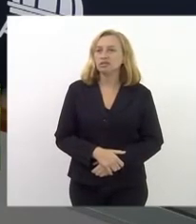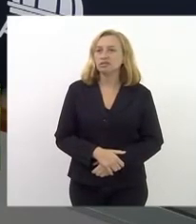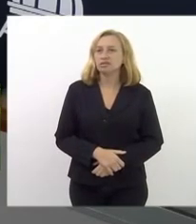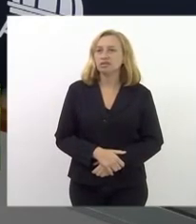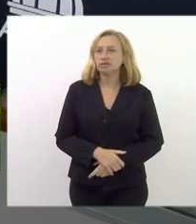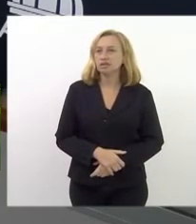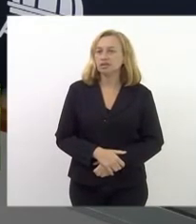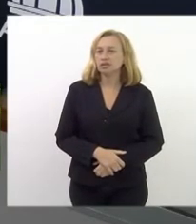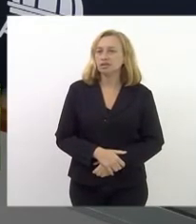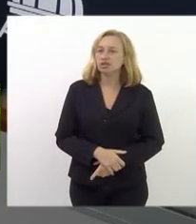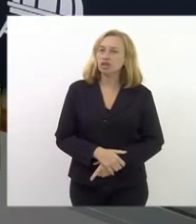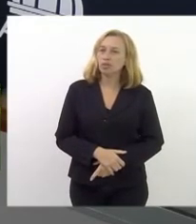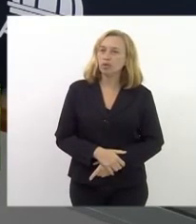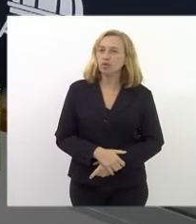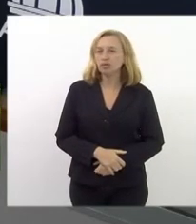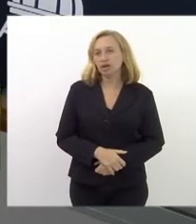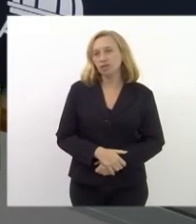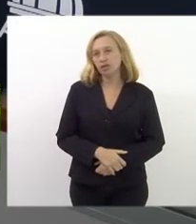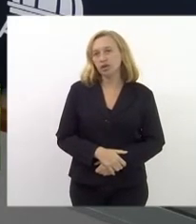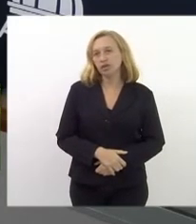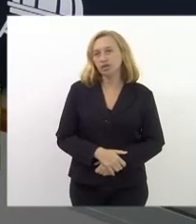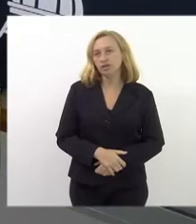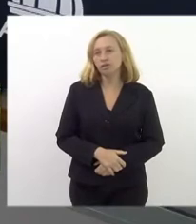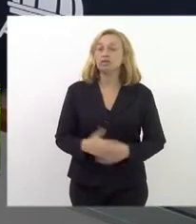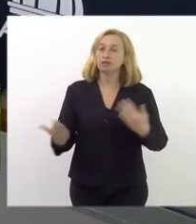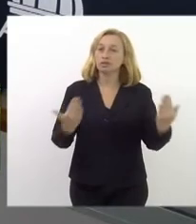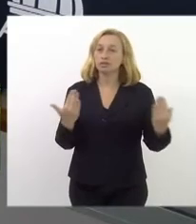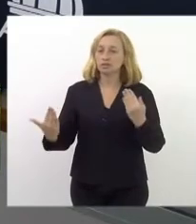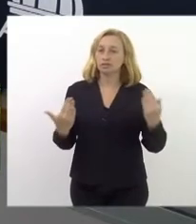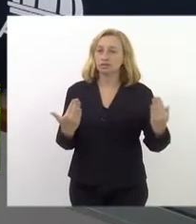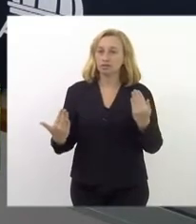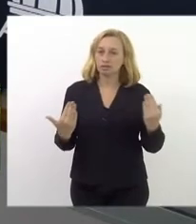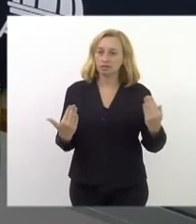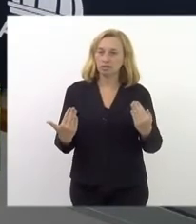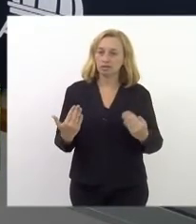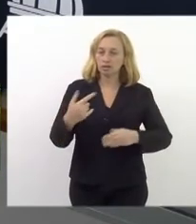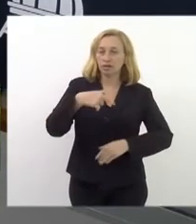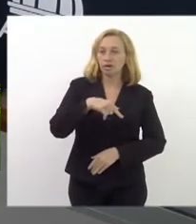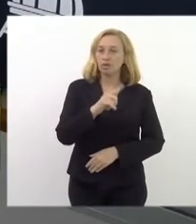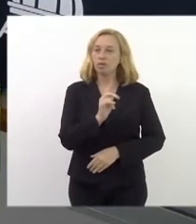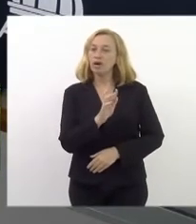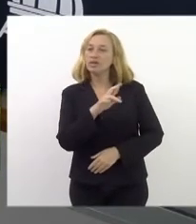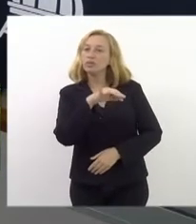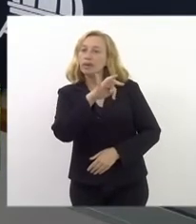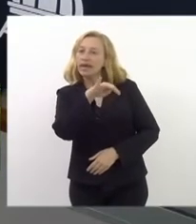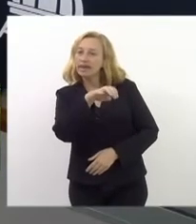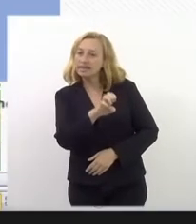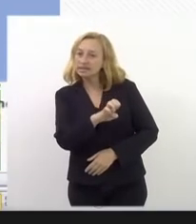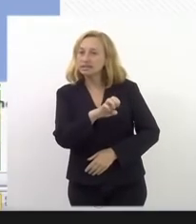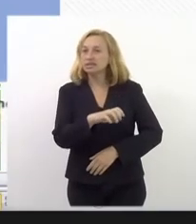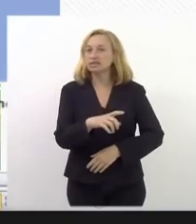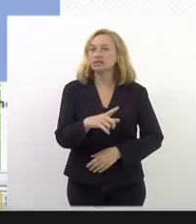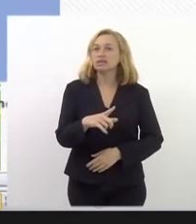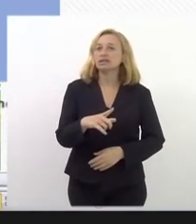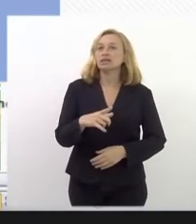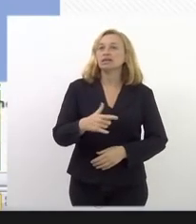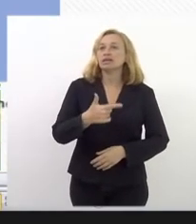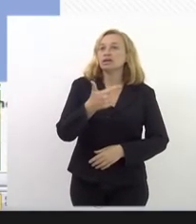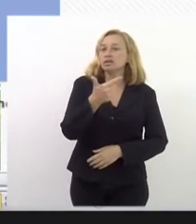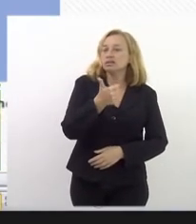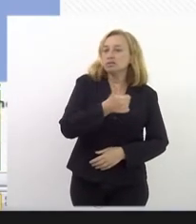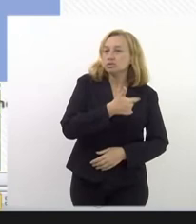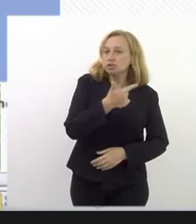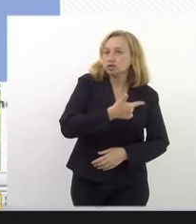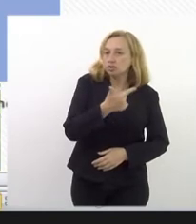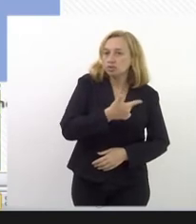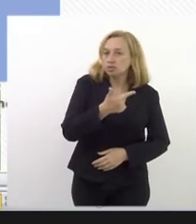Bom, aí o comparativo da receita líquida do quadrimestre, né, dos quadrimestres, você vê que a gente tem, a partir do segundo quadrimestre,